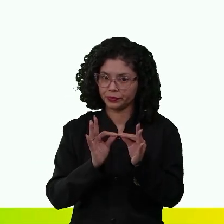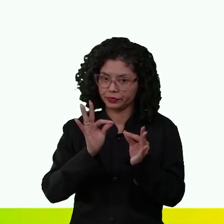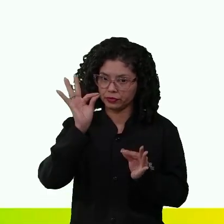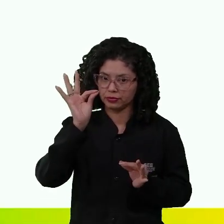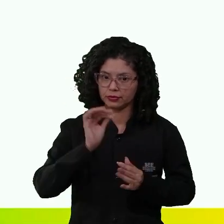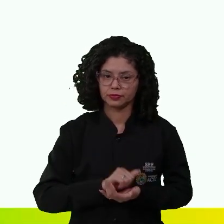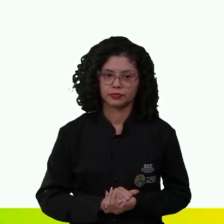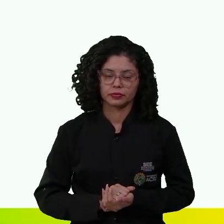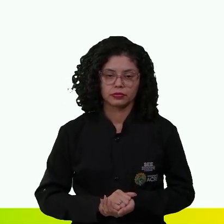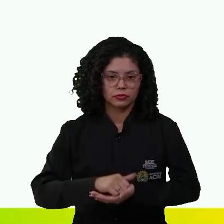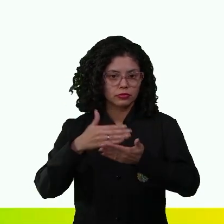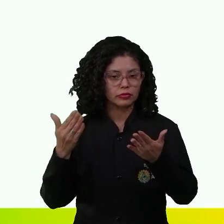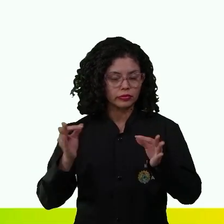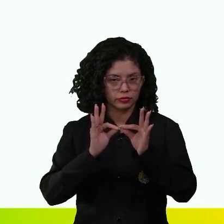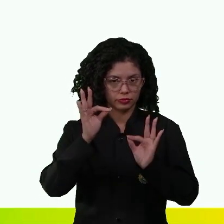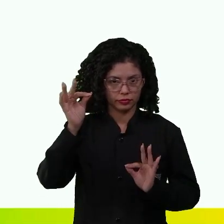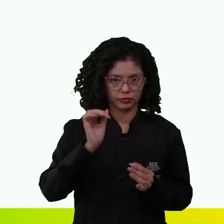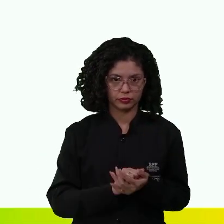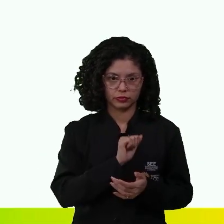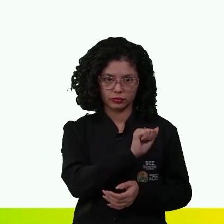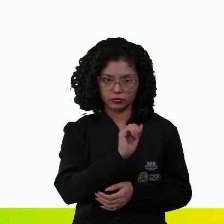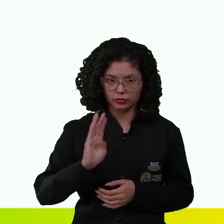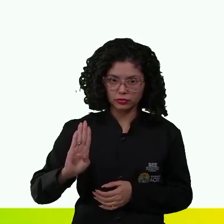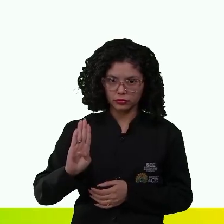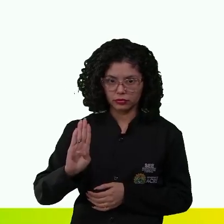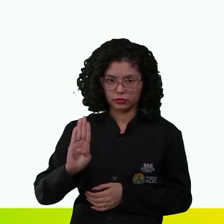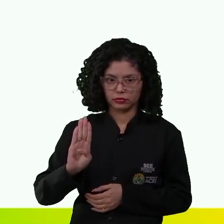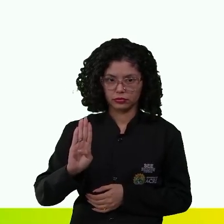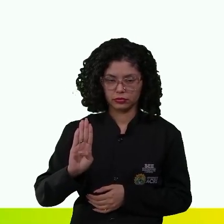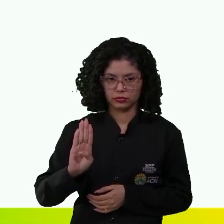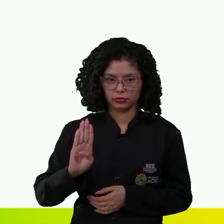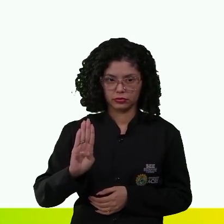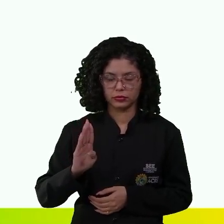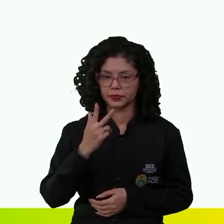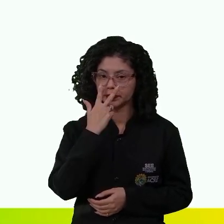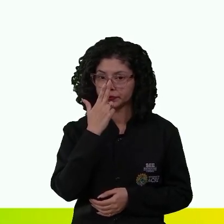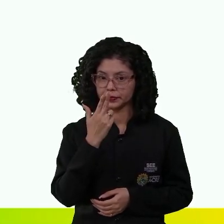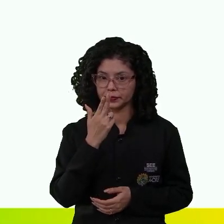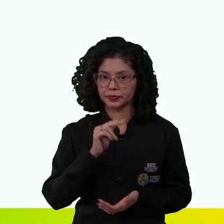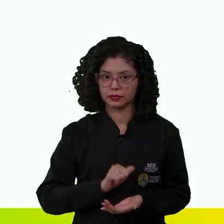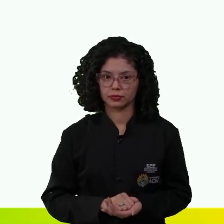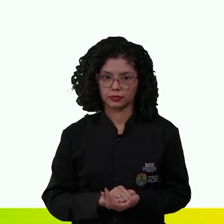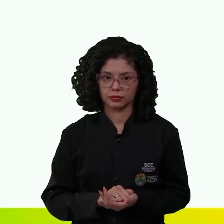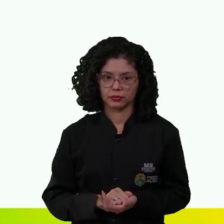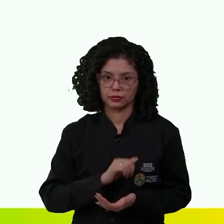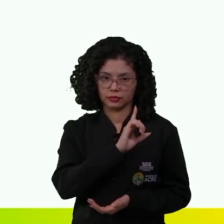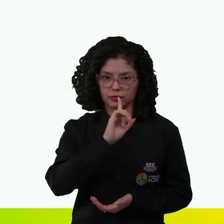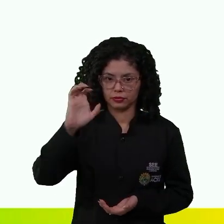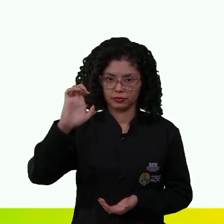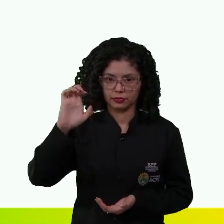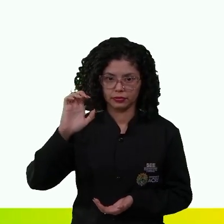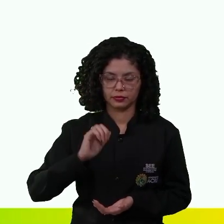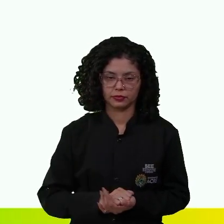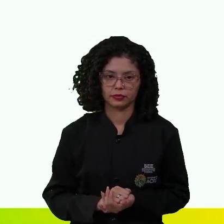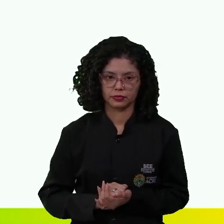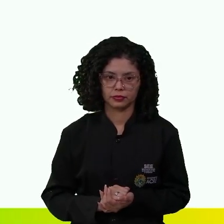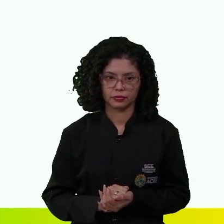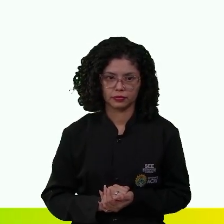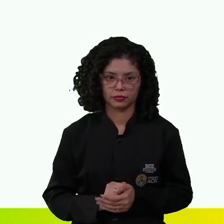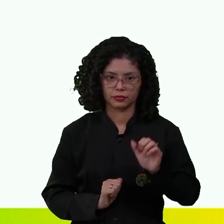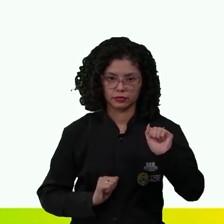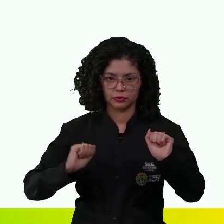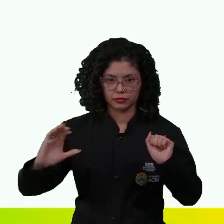medida. E as medidas AB é semelhante a DE,